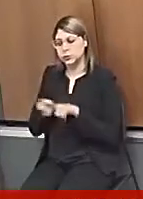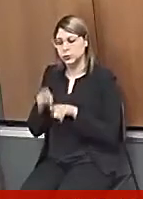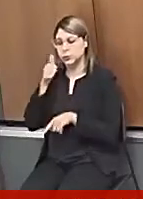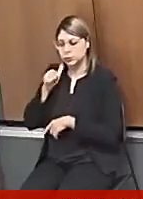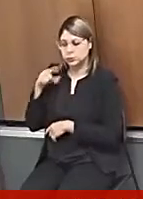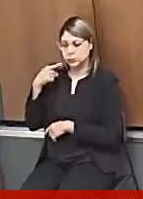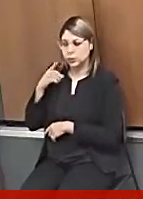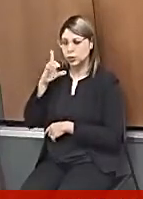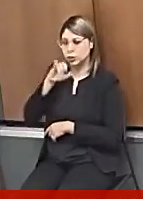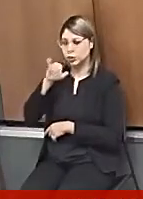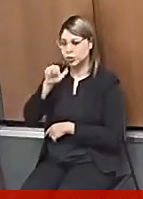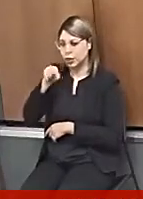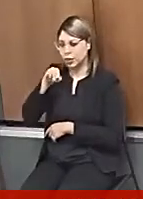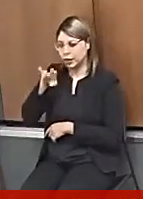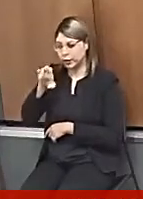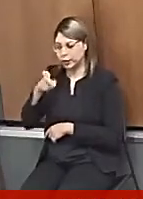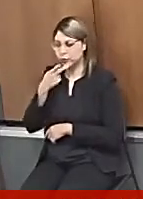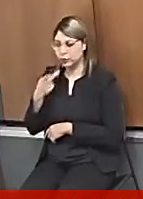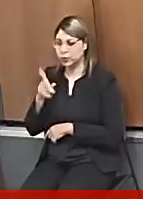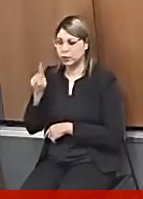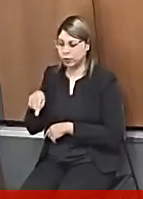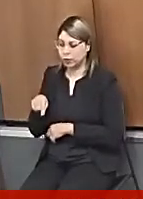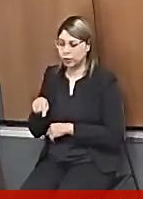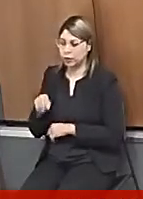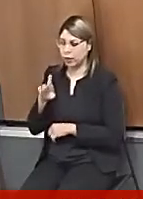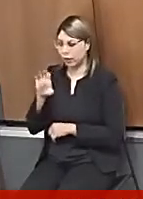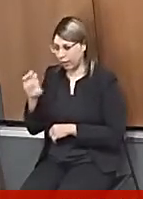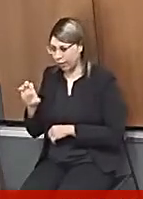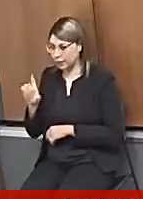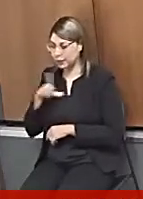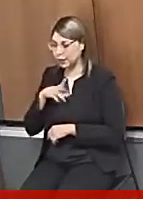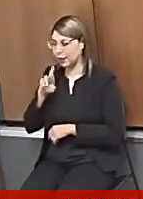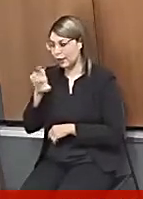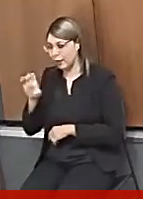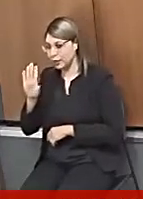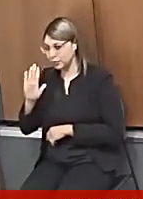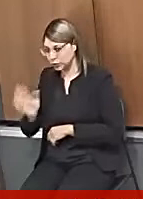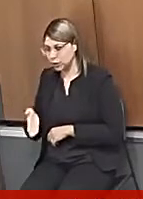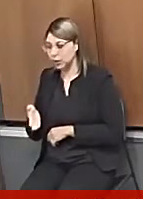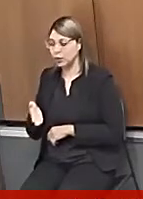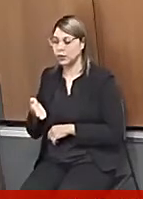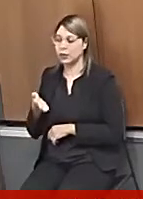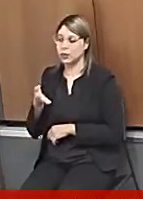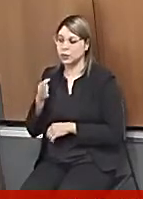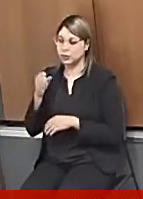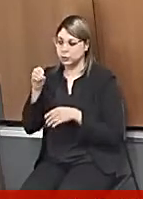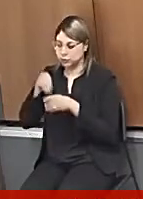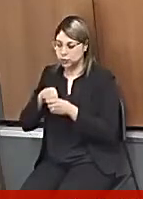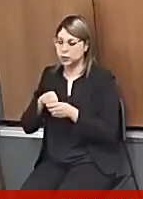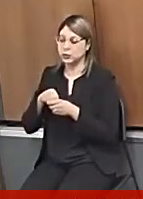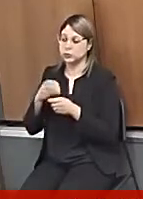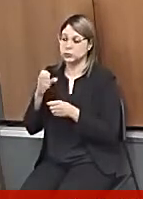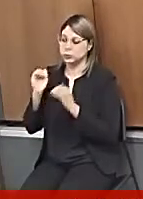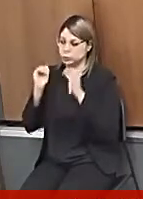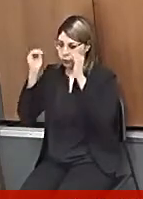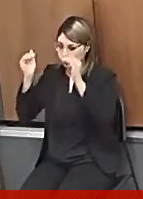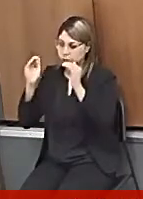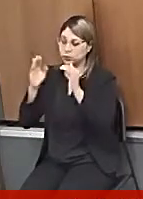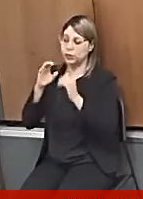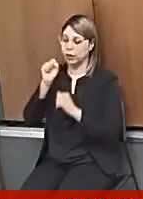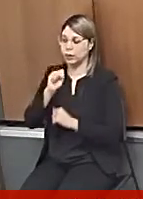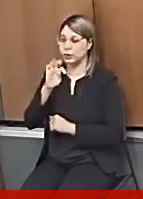falou dessa desse r é lá dentro na verdade é welton url no supremo e um recurso de um 'erro' resp do